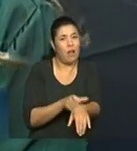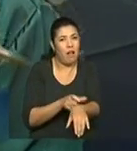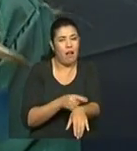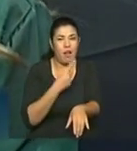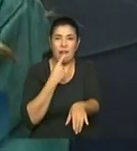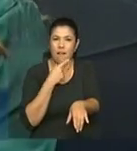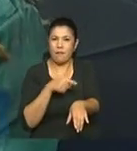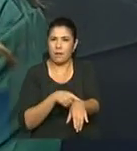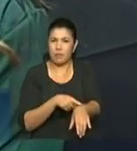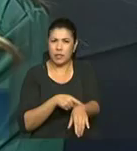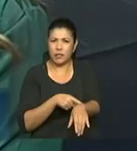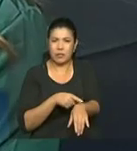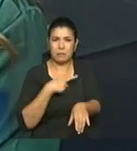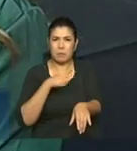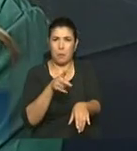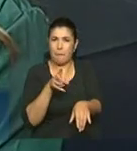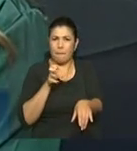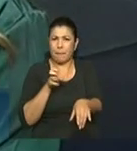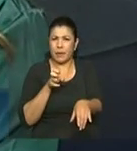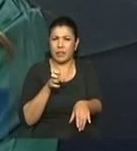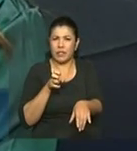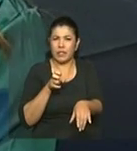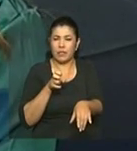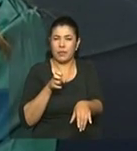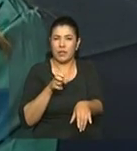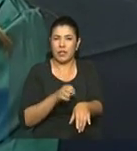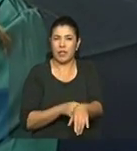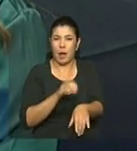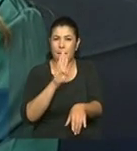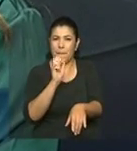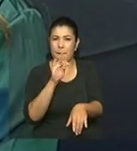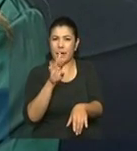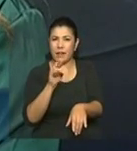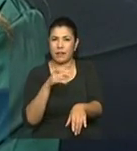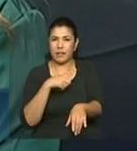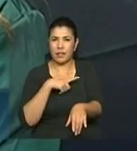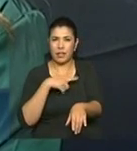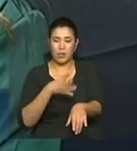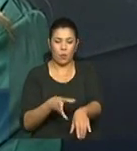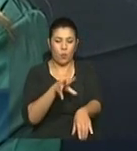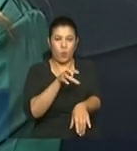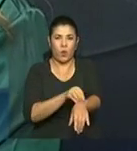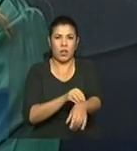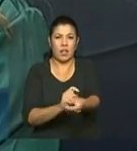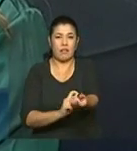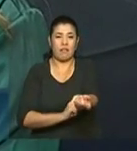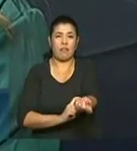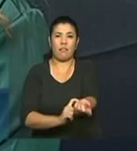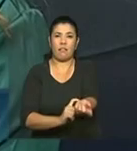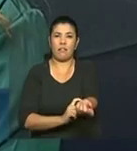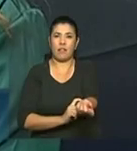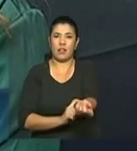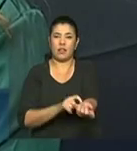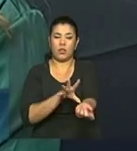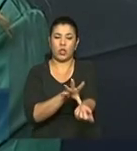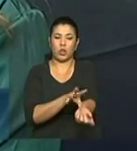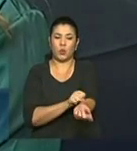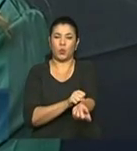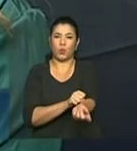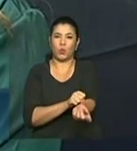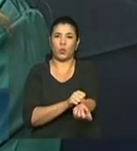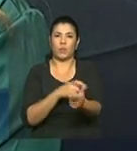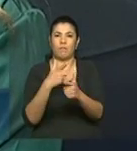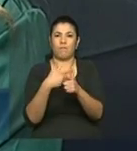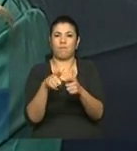forem identificados, essa bactéria ela vai migrar para os nervos e causando, e no nervo o dano que ela causa é muito